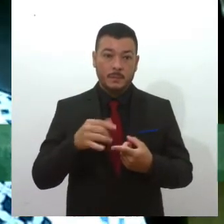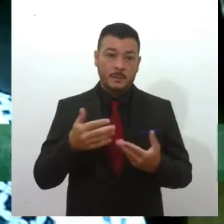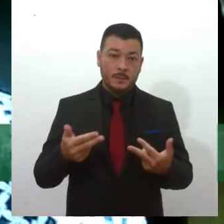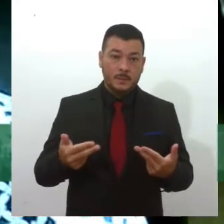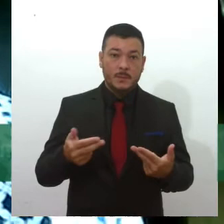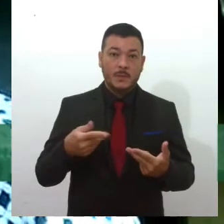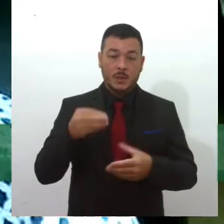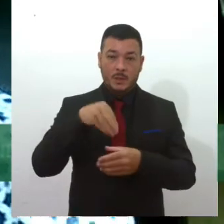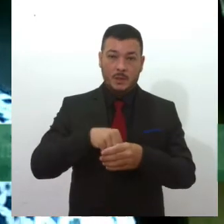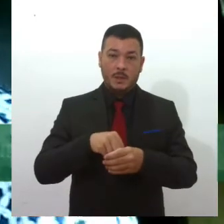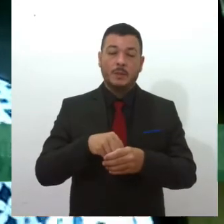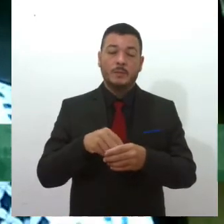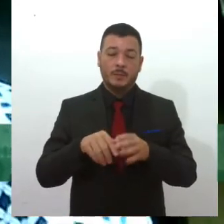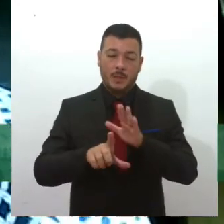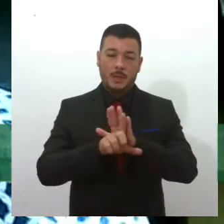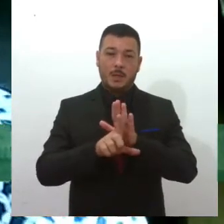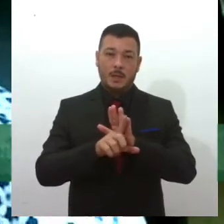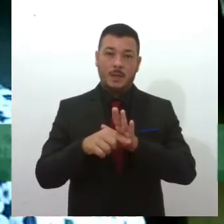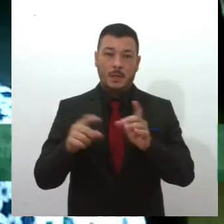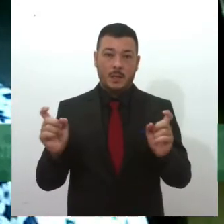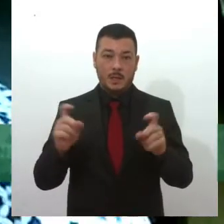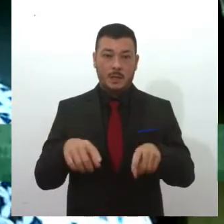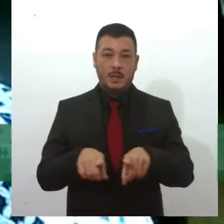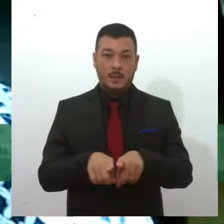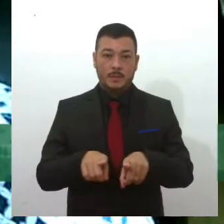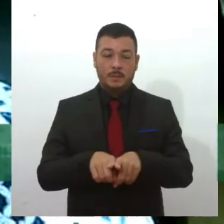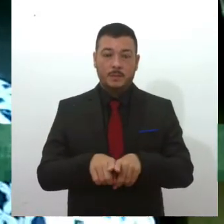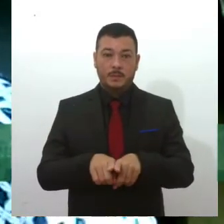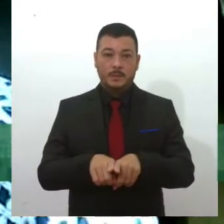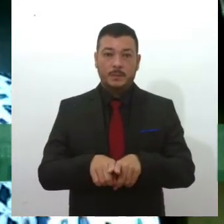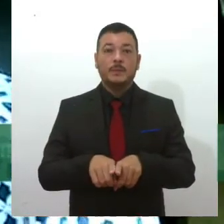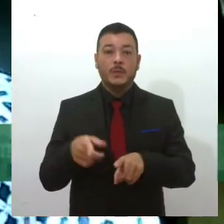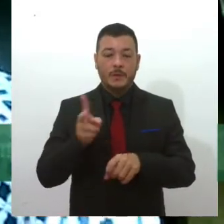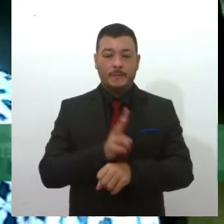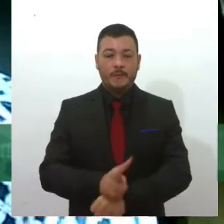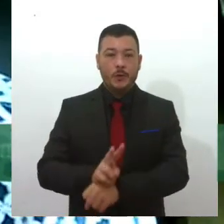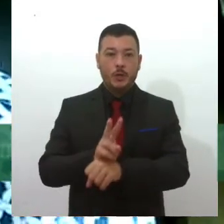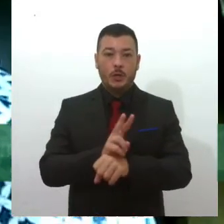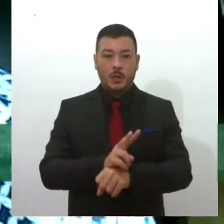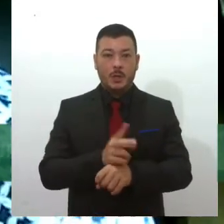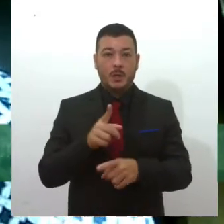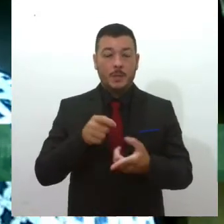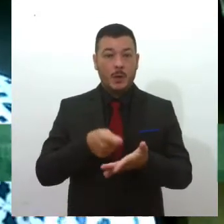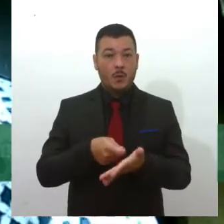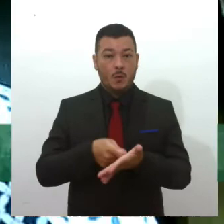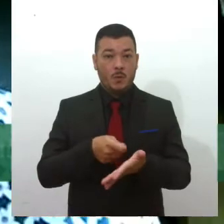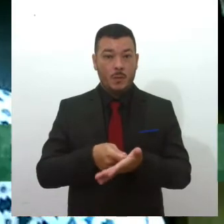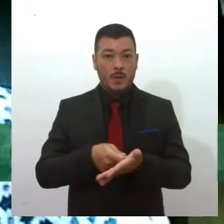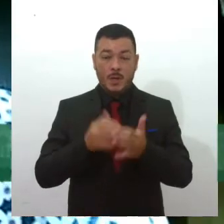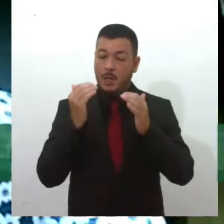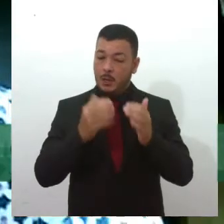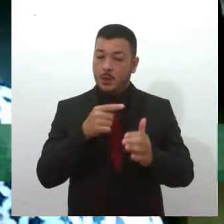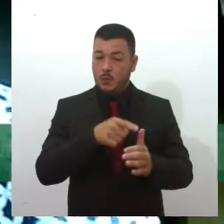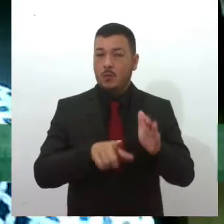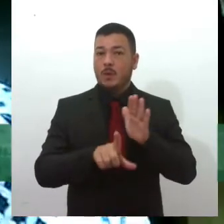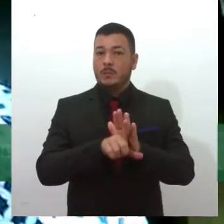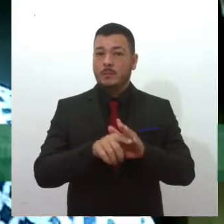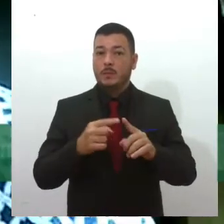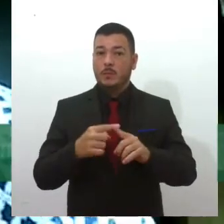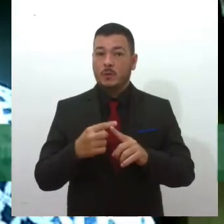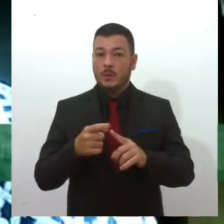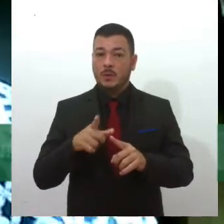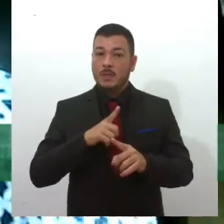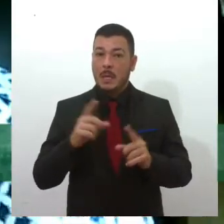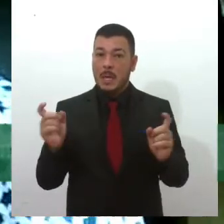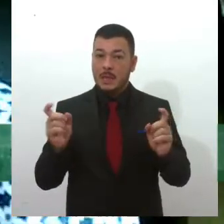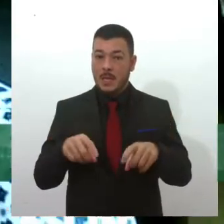lei e que a gente tinha a possibilidade de fiscalizar e obrigar que se cumpra a lei de acesso à informação, porque você tem a possibilidade